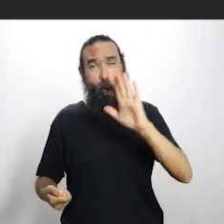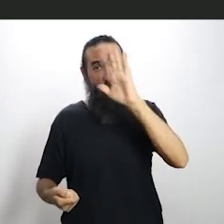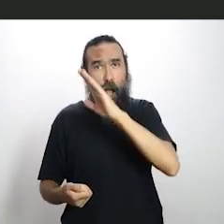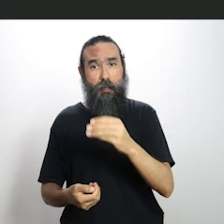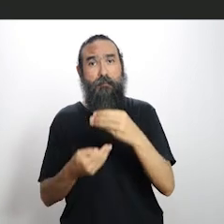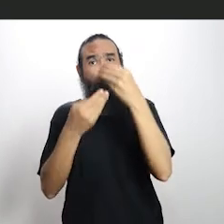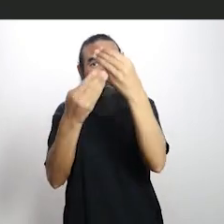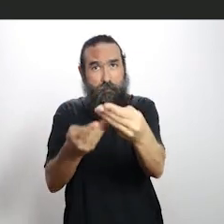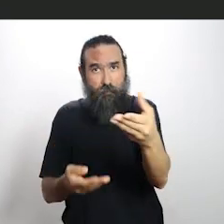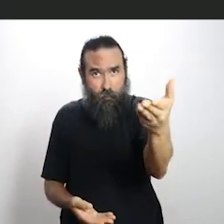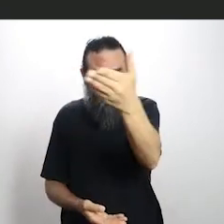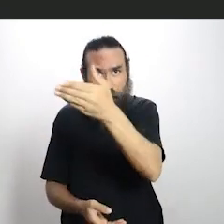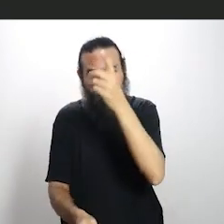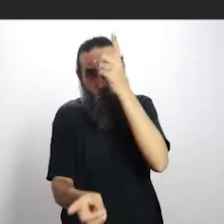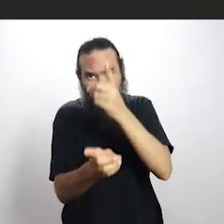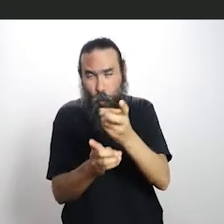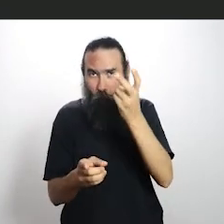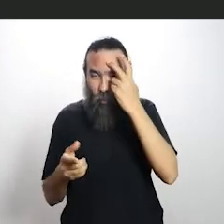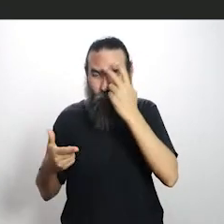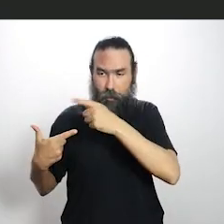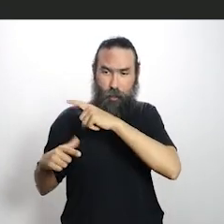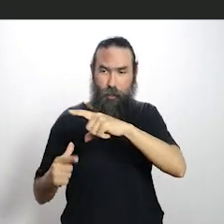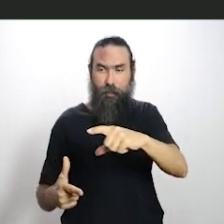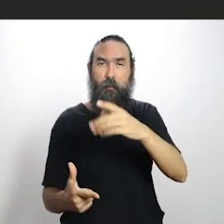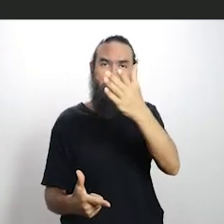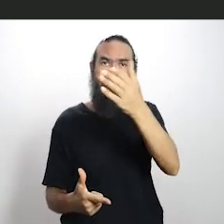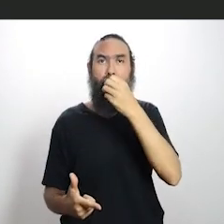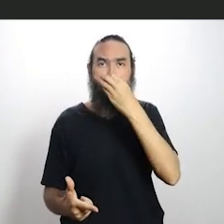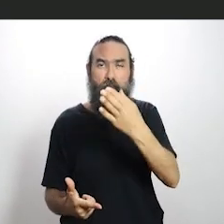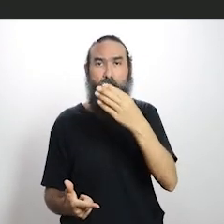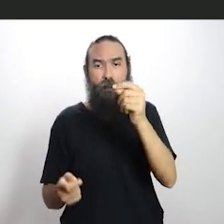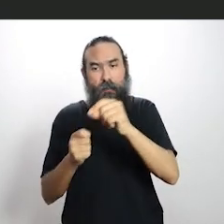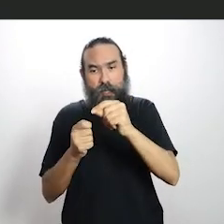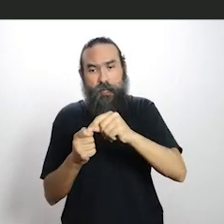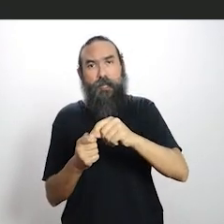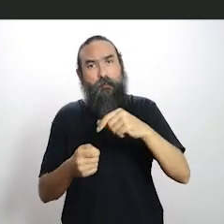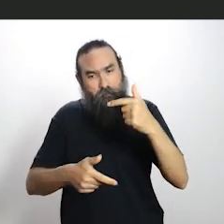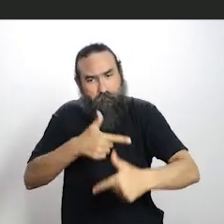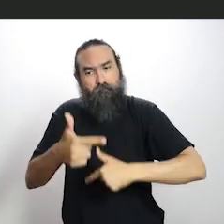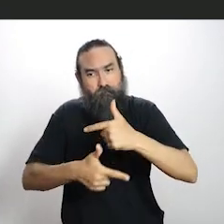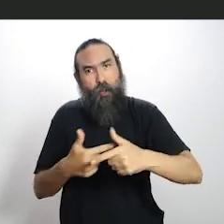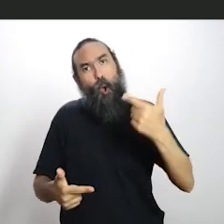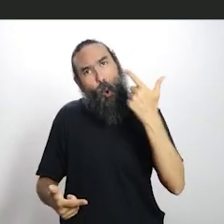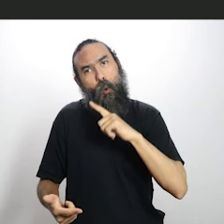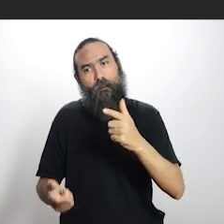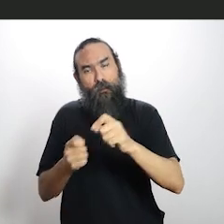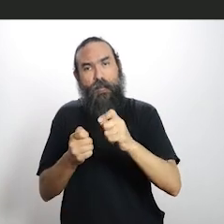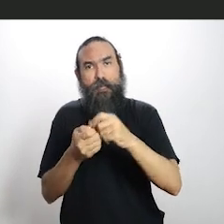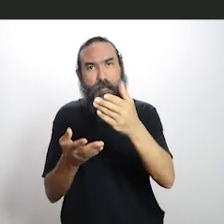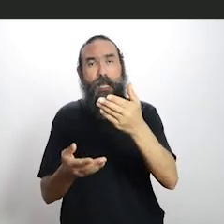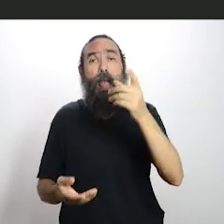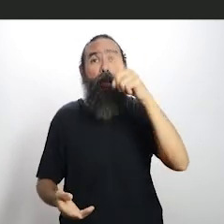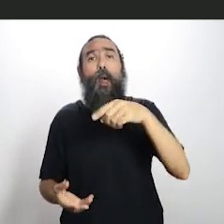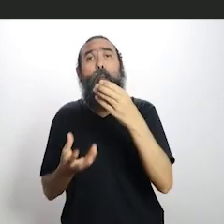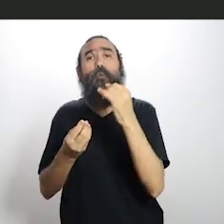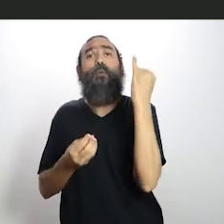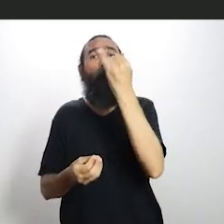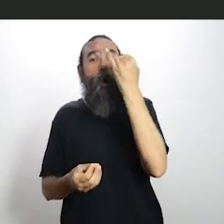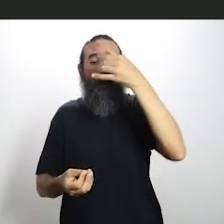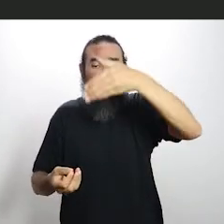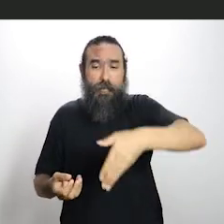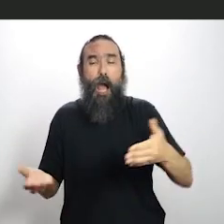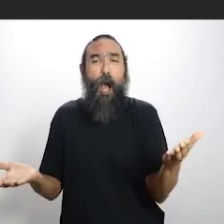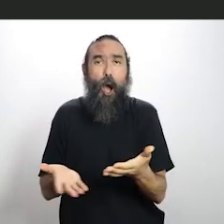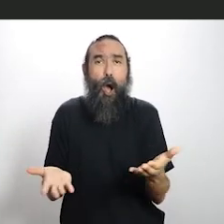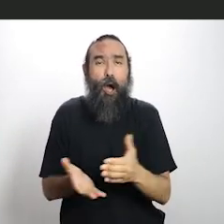a Cris Ramirez sintetizou bem a gente vem participando desde o início no fórum de secretários estaduais